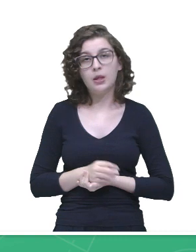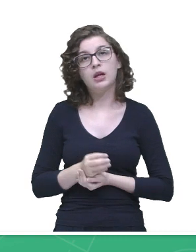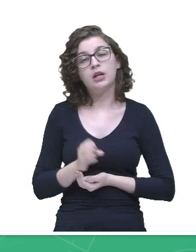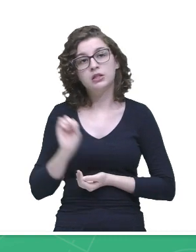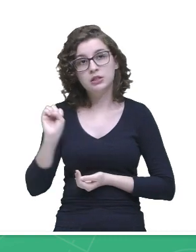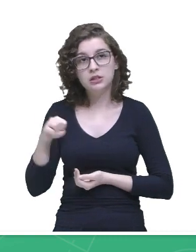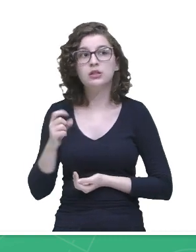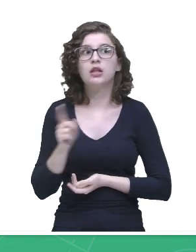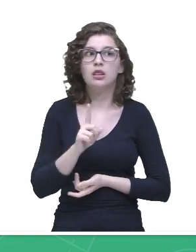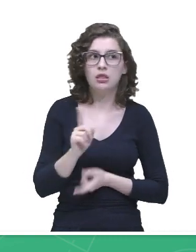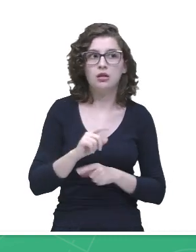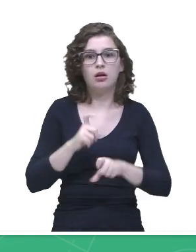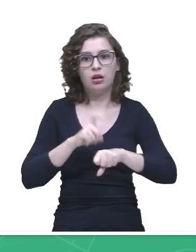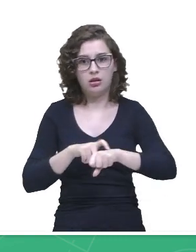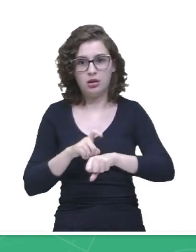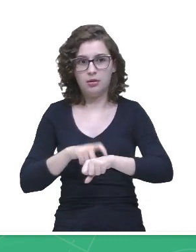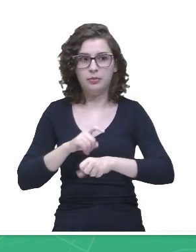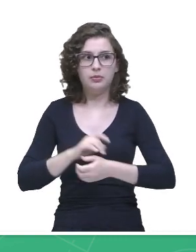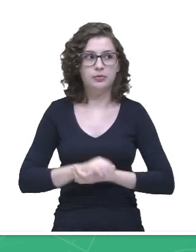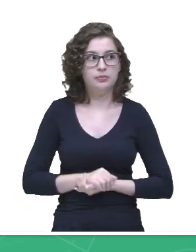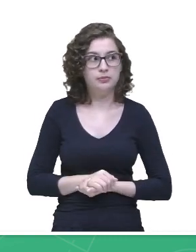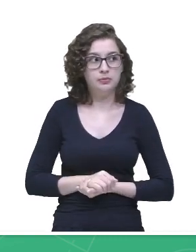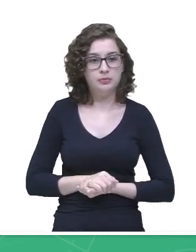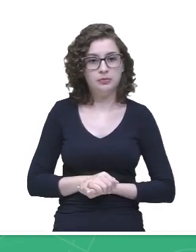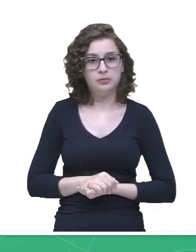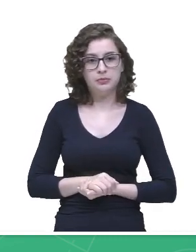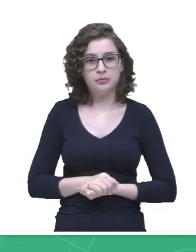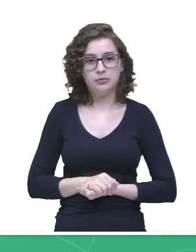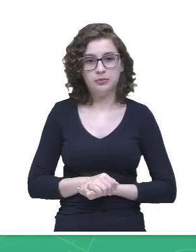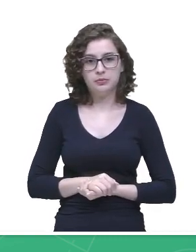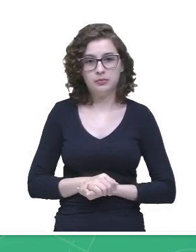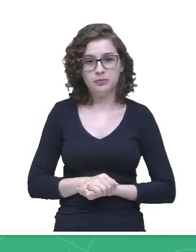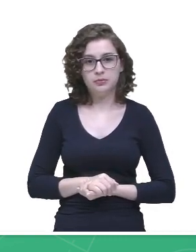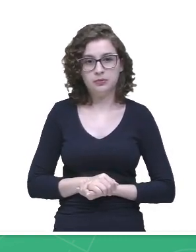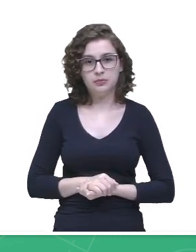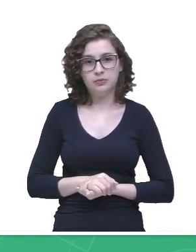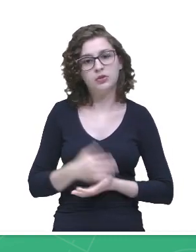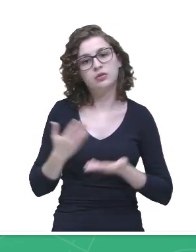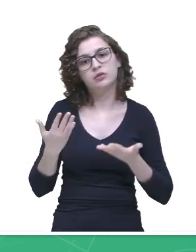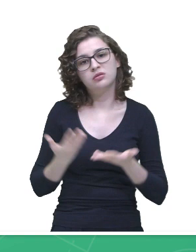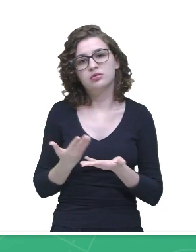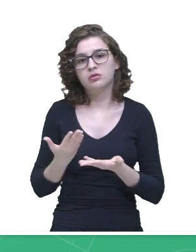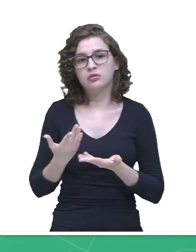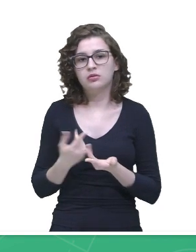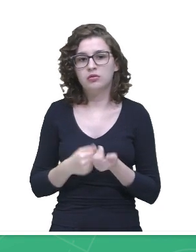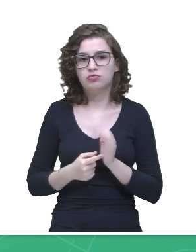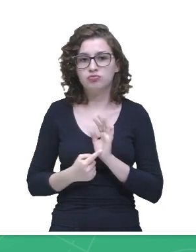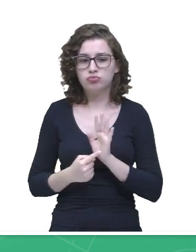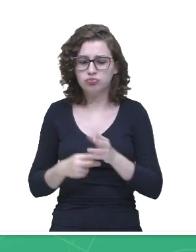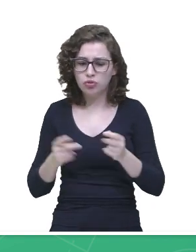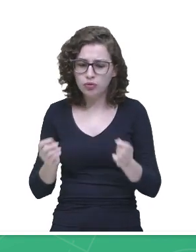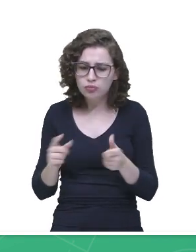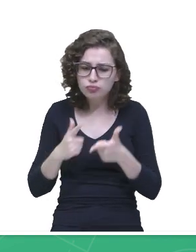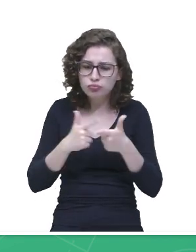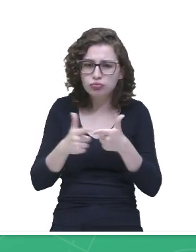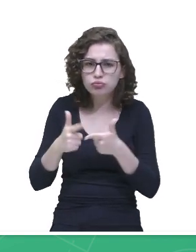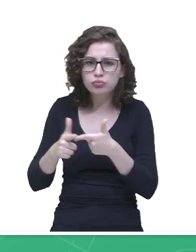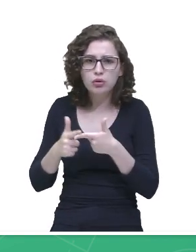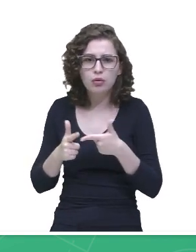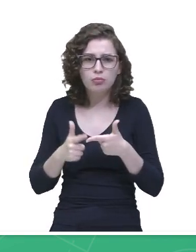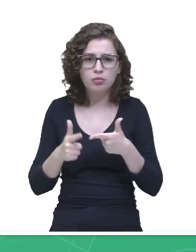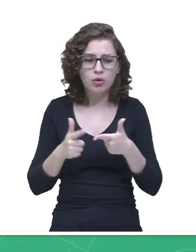lá. Aqui, ó, o marcador temporal bem aqui. Ultimamente, he resuelto os problemas mais difíceis